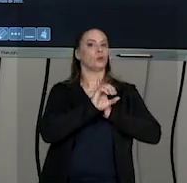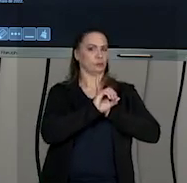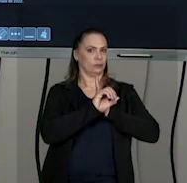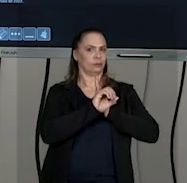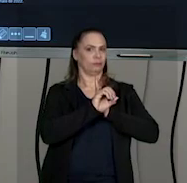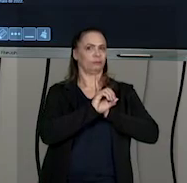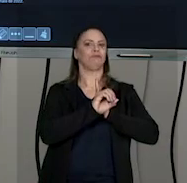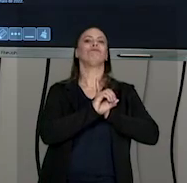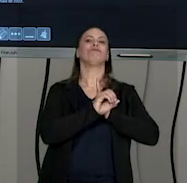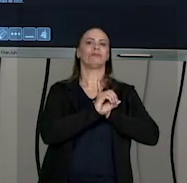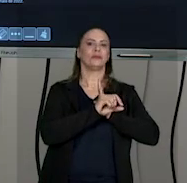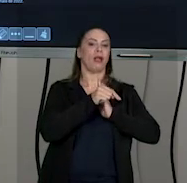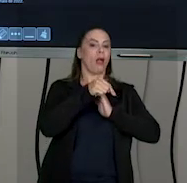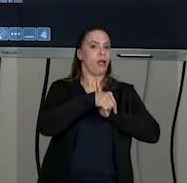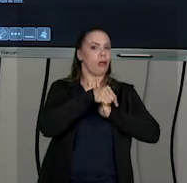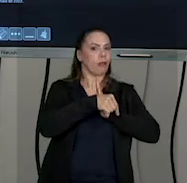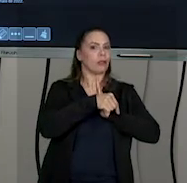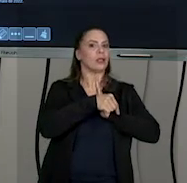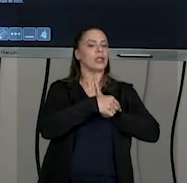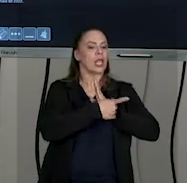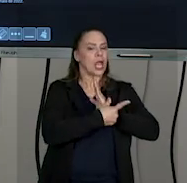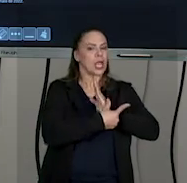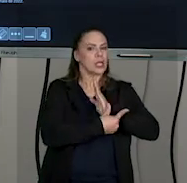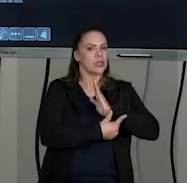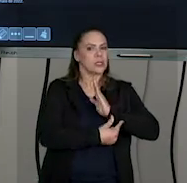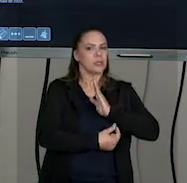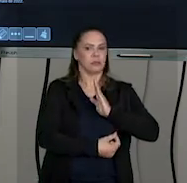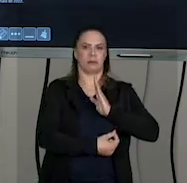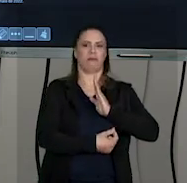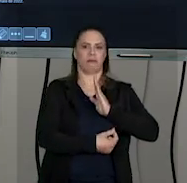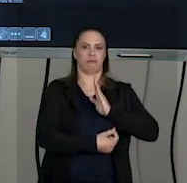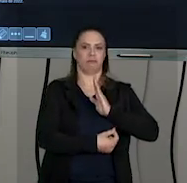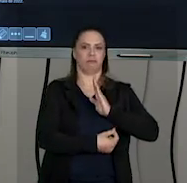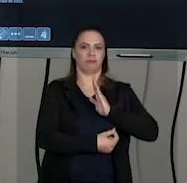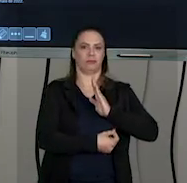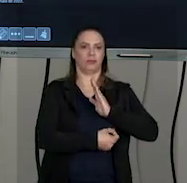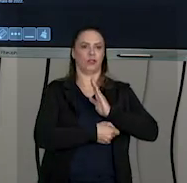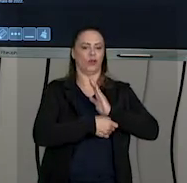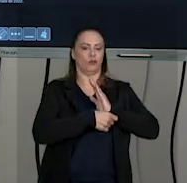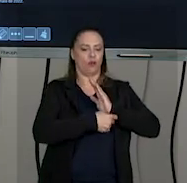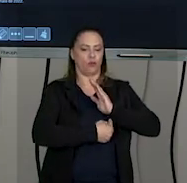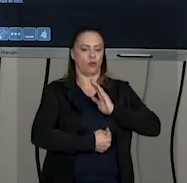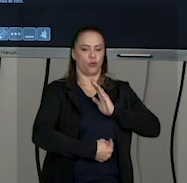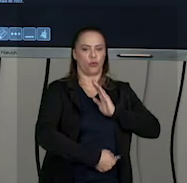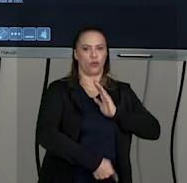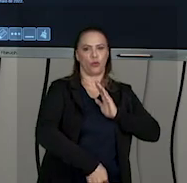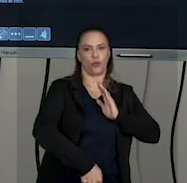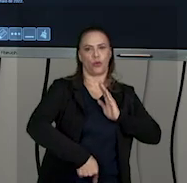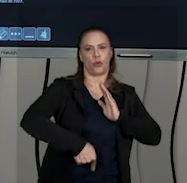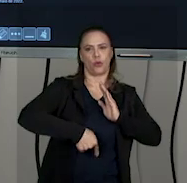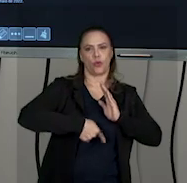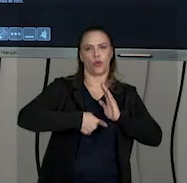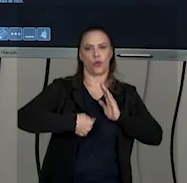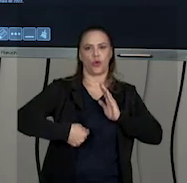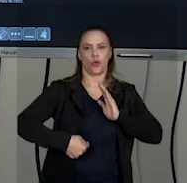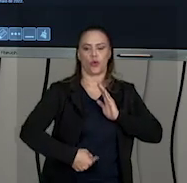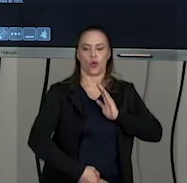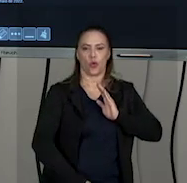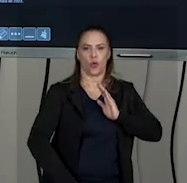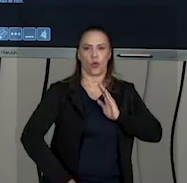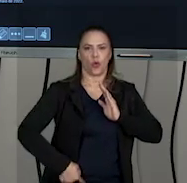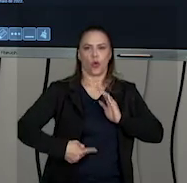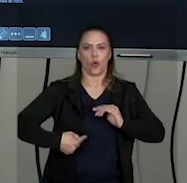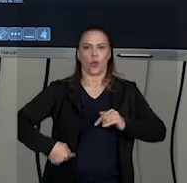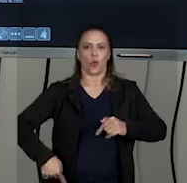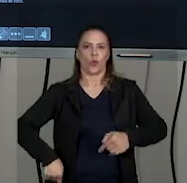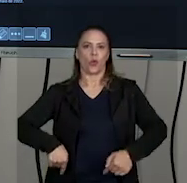ventrículo esquerdo, ele sai do coração e vai circular por todo